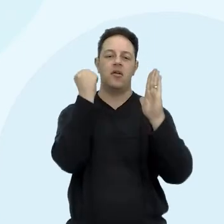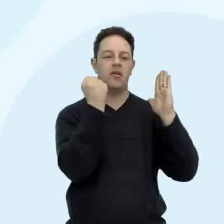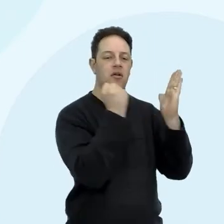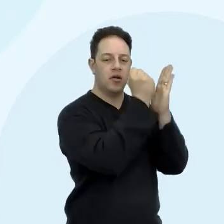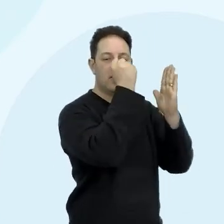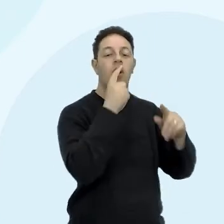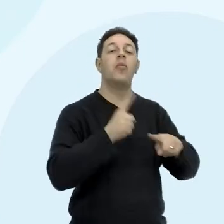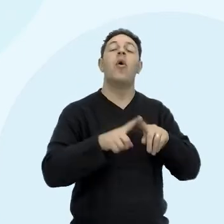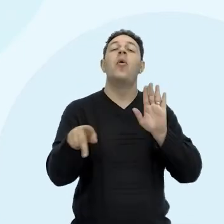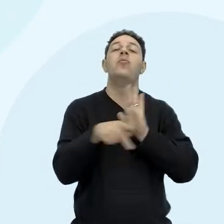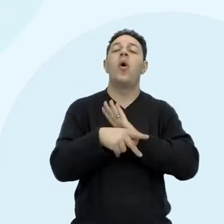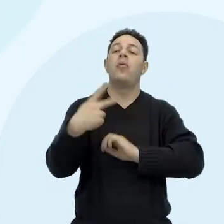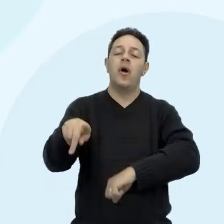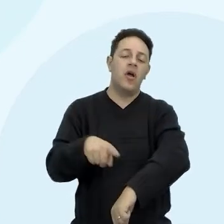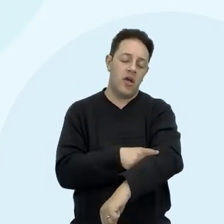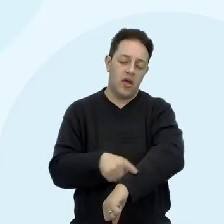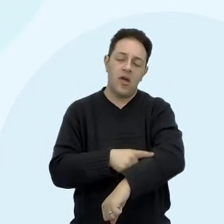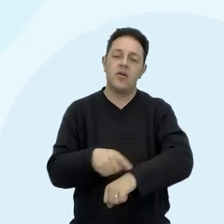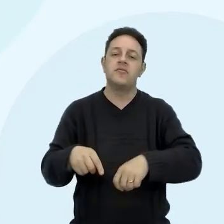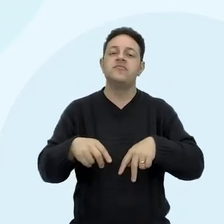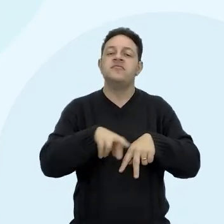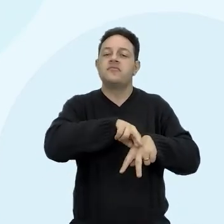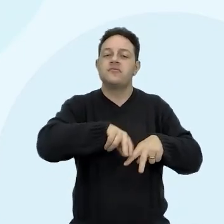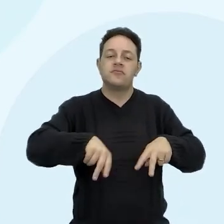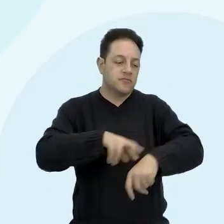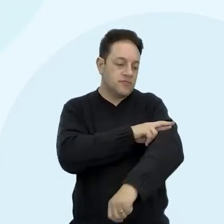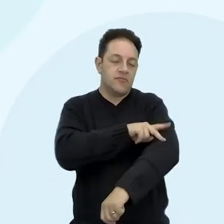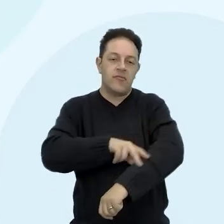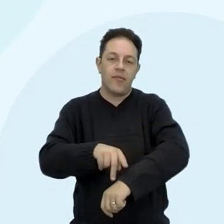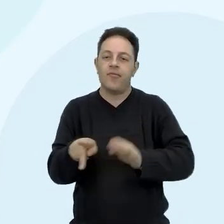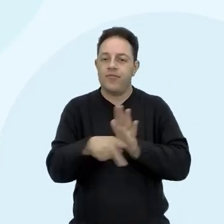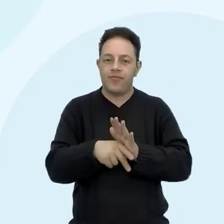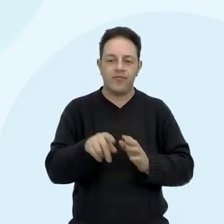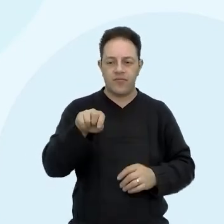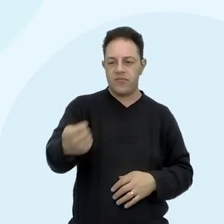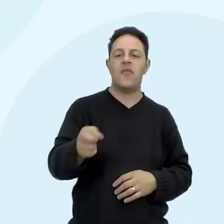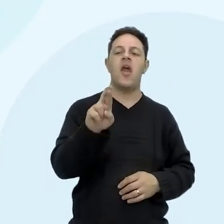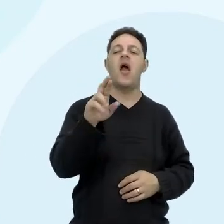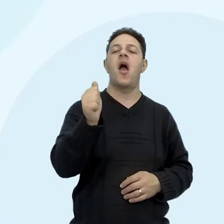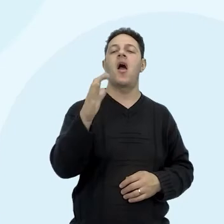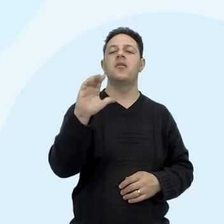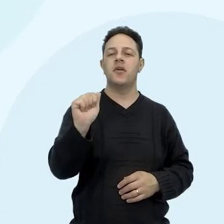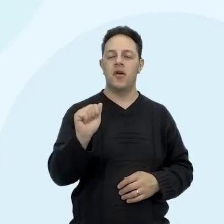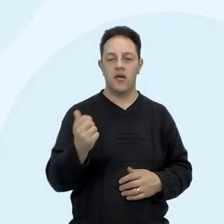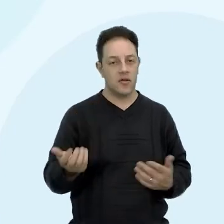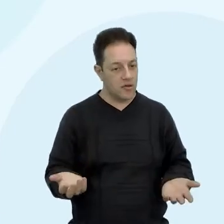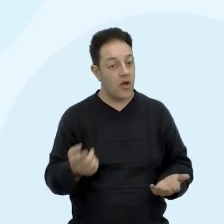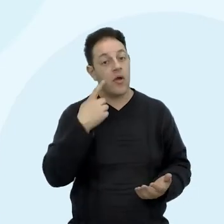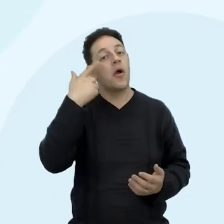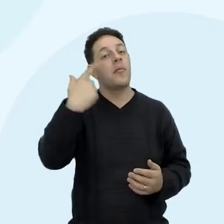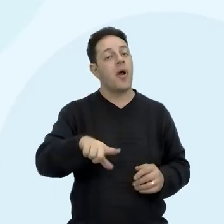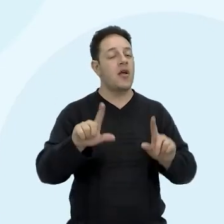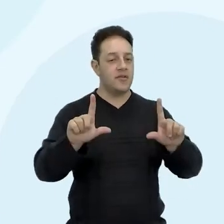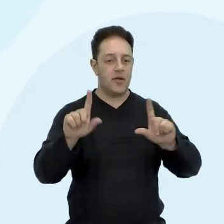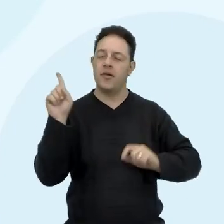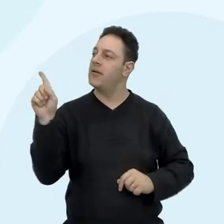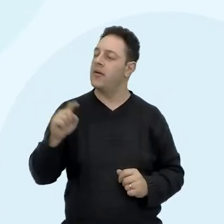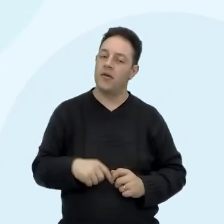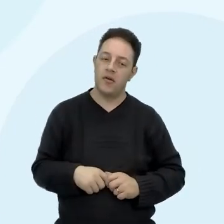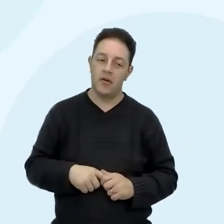seu pertencimento étnico, que acaba sendo lido como raça biológica. Vou ler mais um slide para